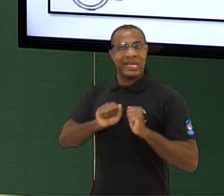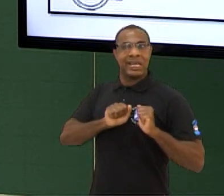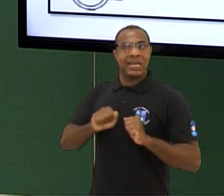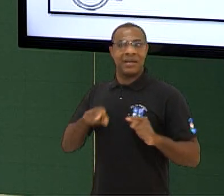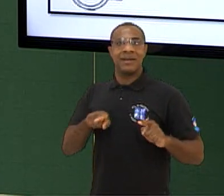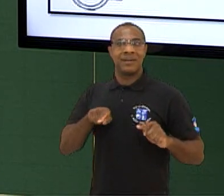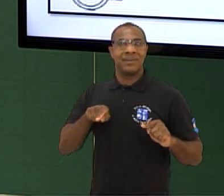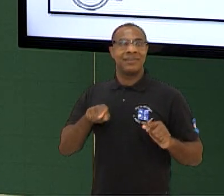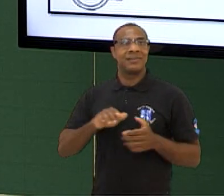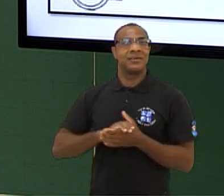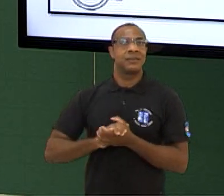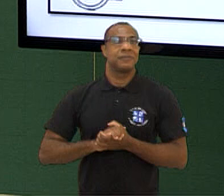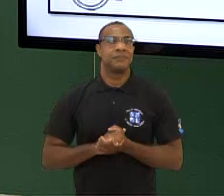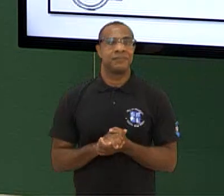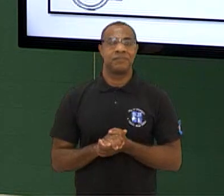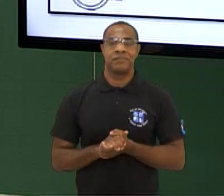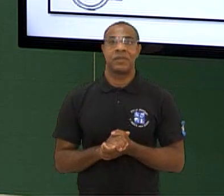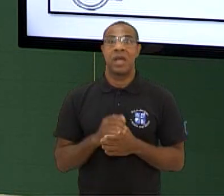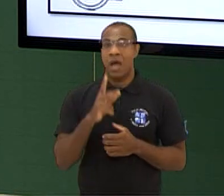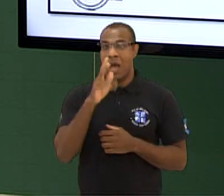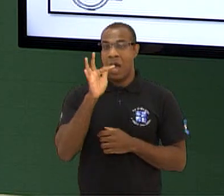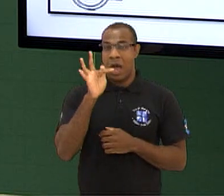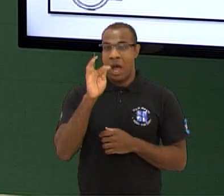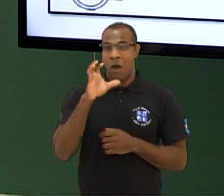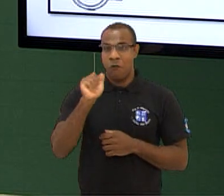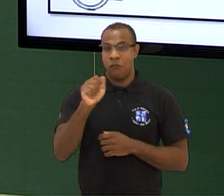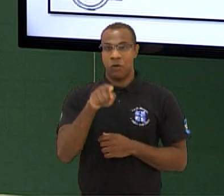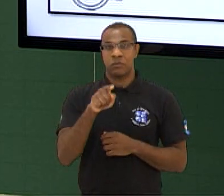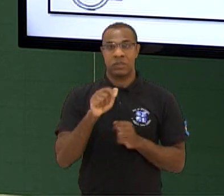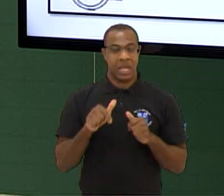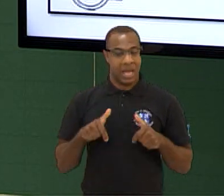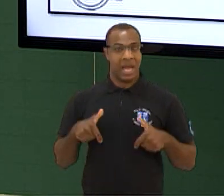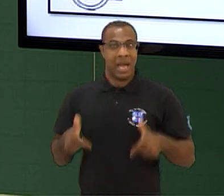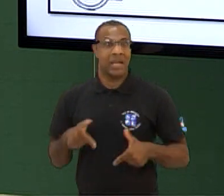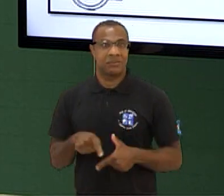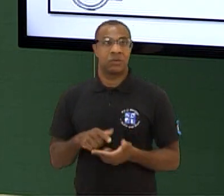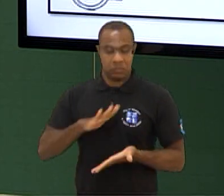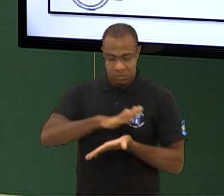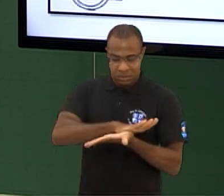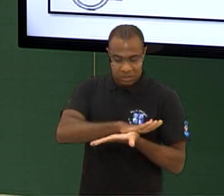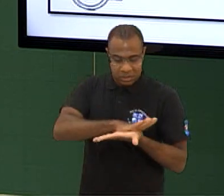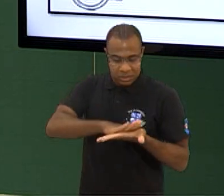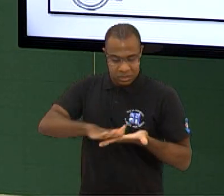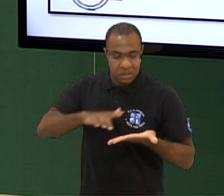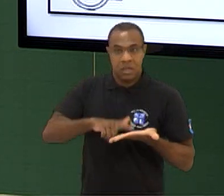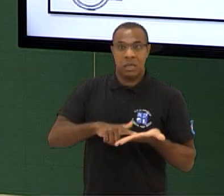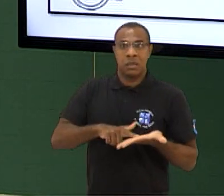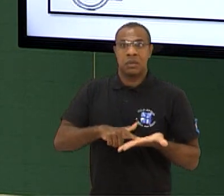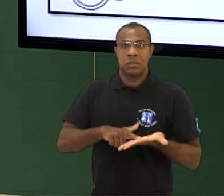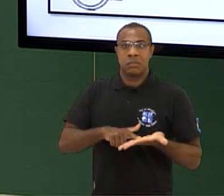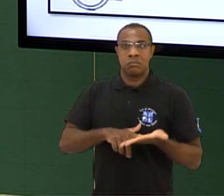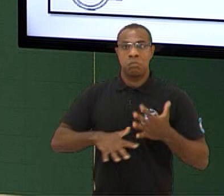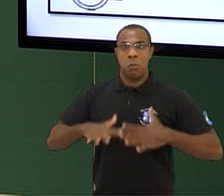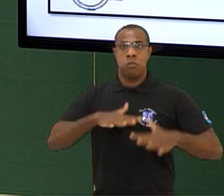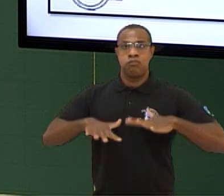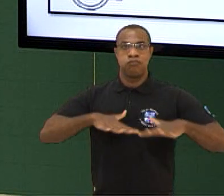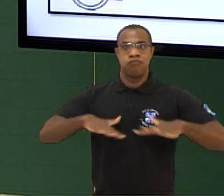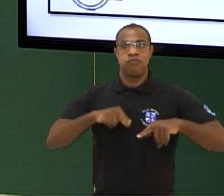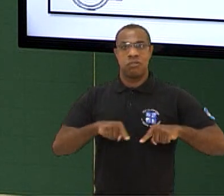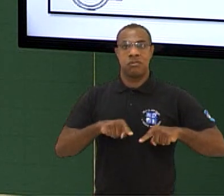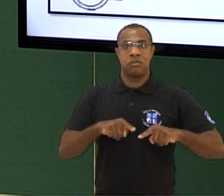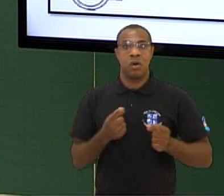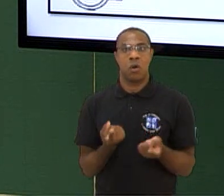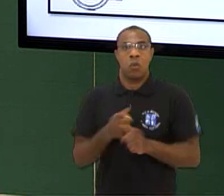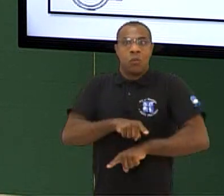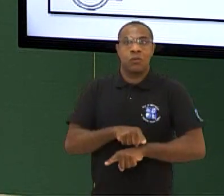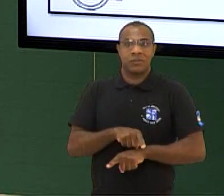é uma força de ação. E o que o solo vai fazer? Ela vai tentar reagir contra isso.